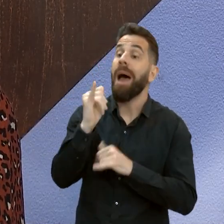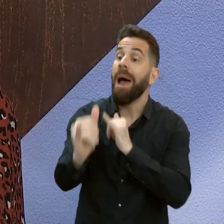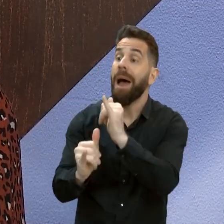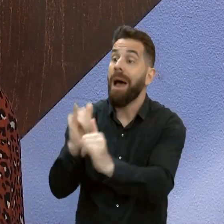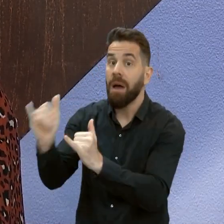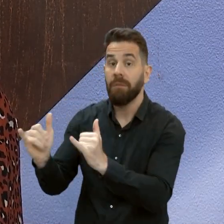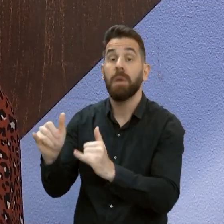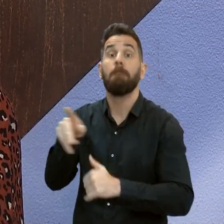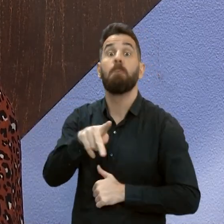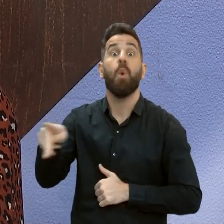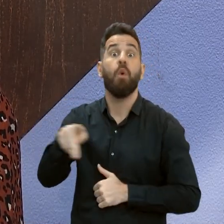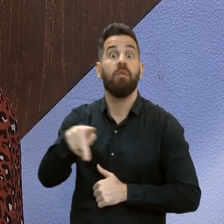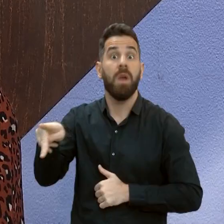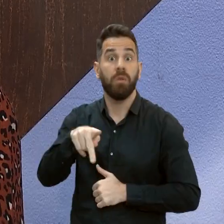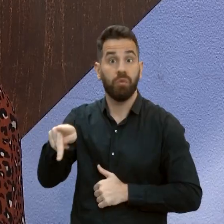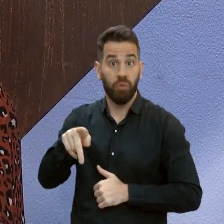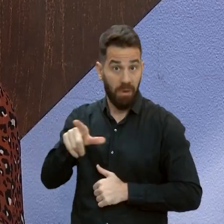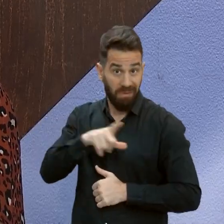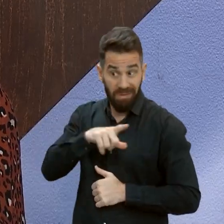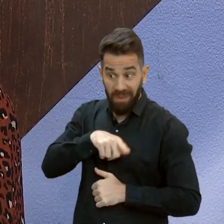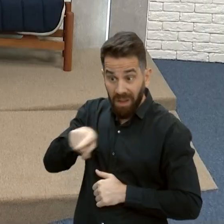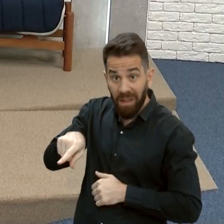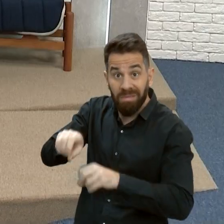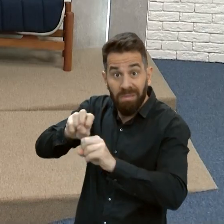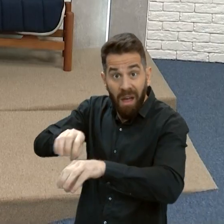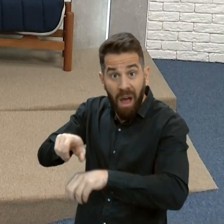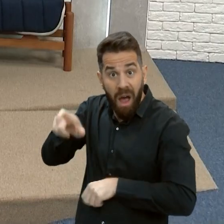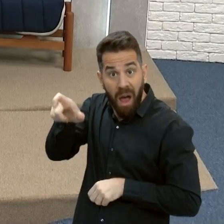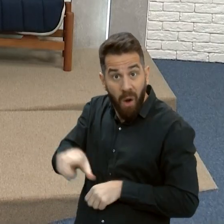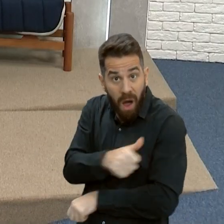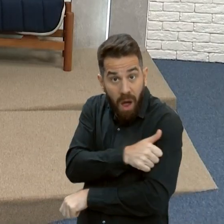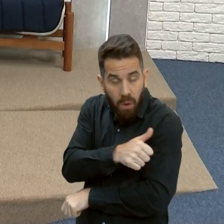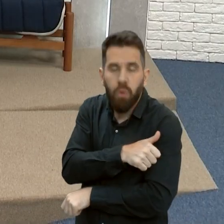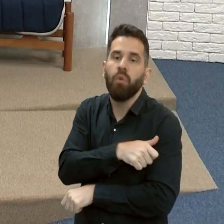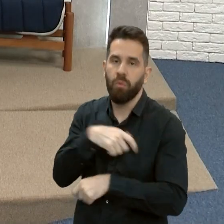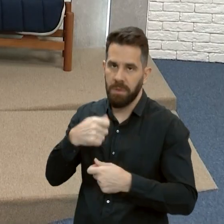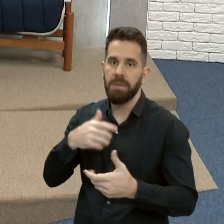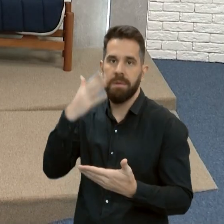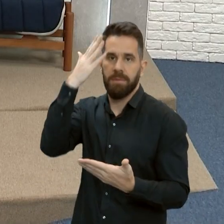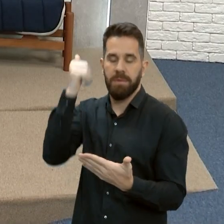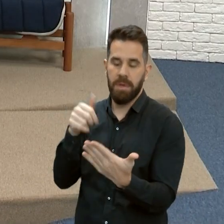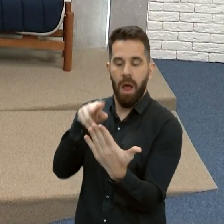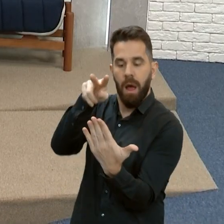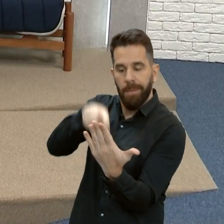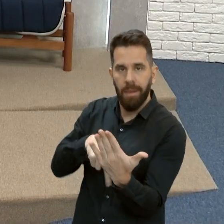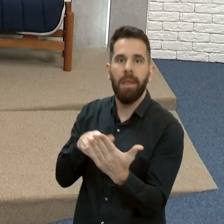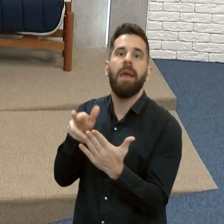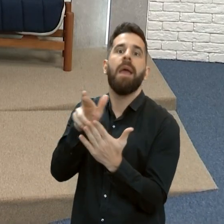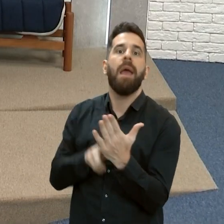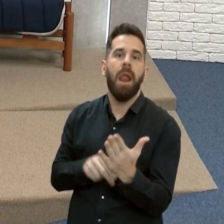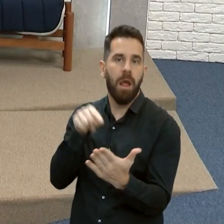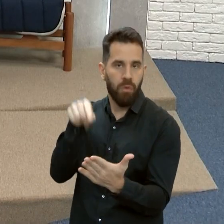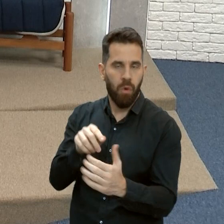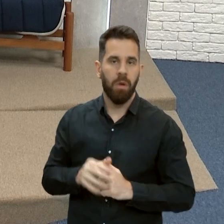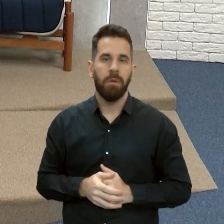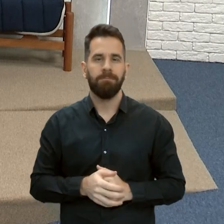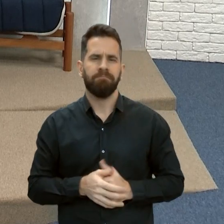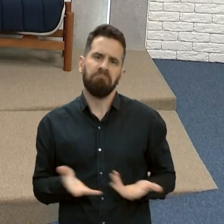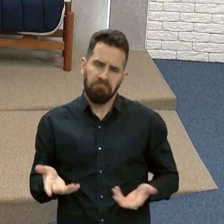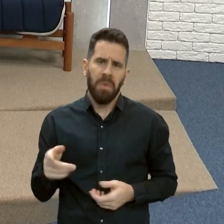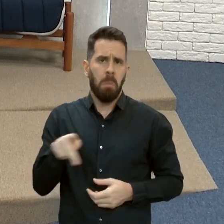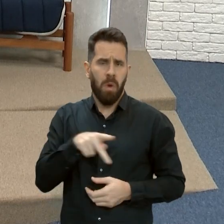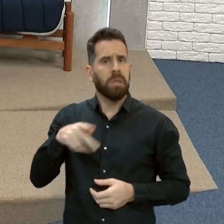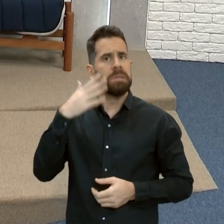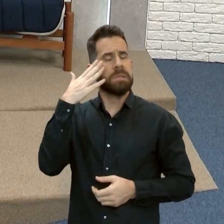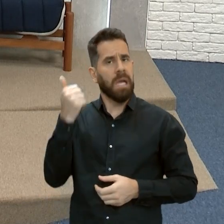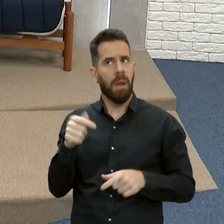para aquele estudante. Ou seja, esse professor ele já sabe que ele vai ter que ministrar a aula de